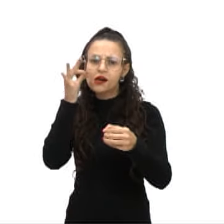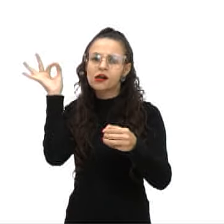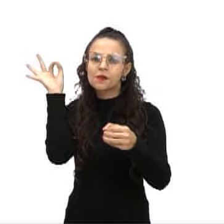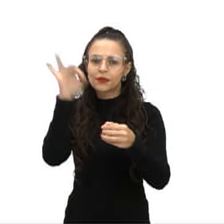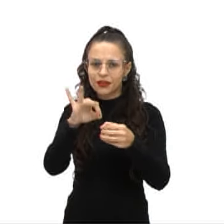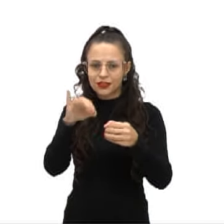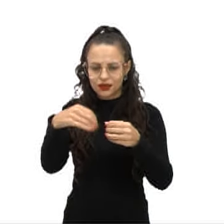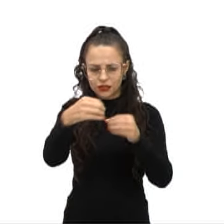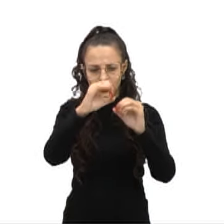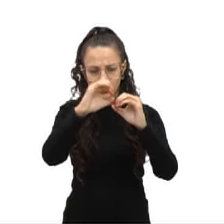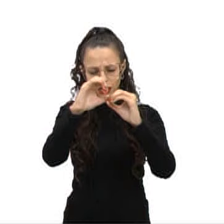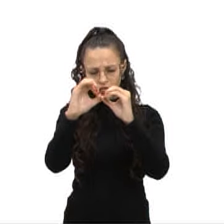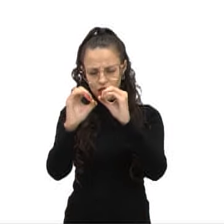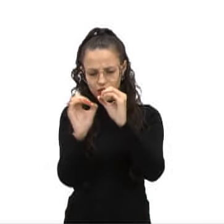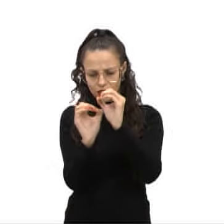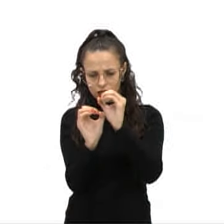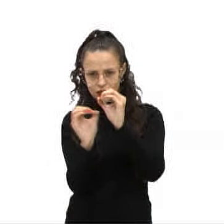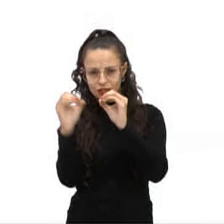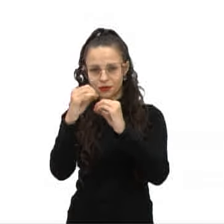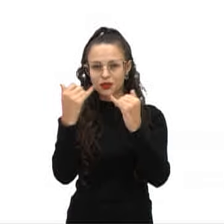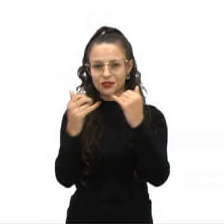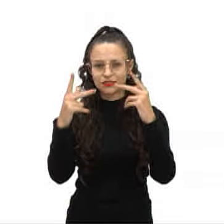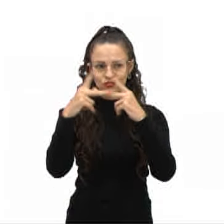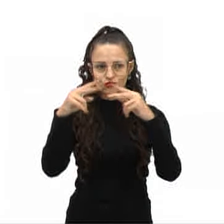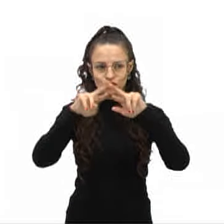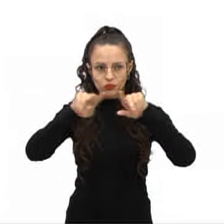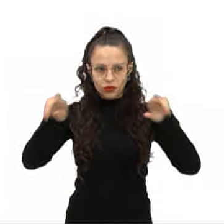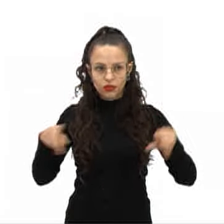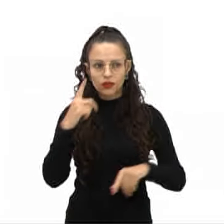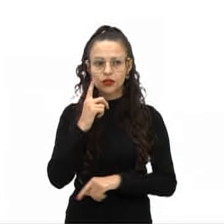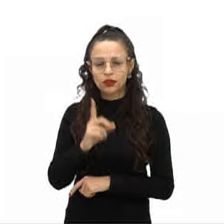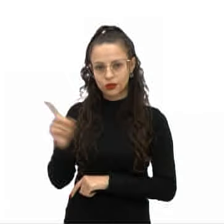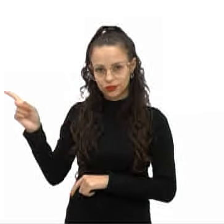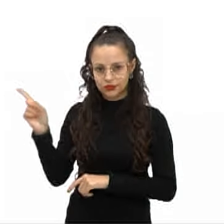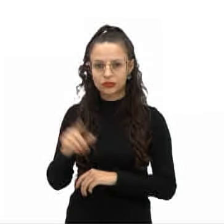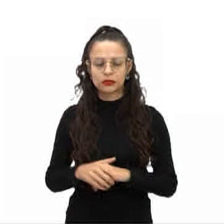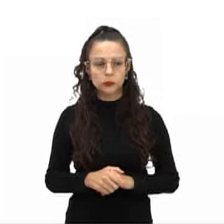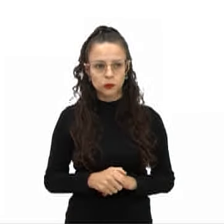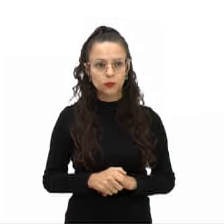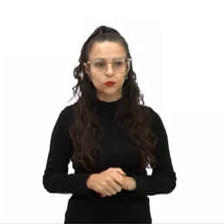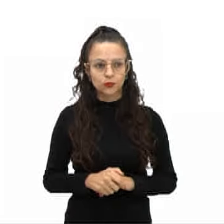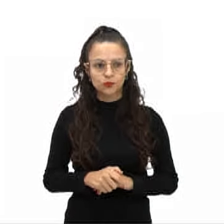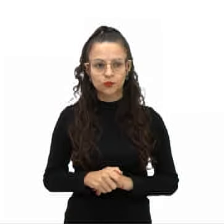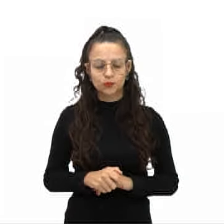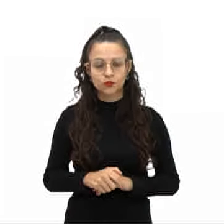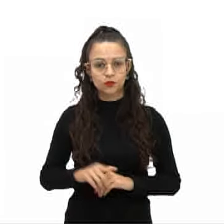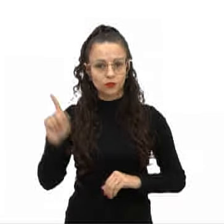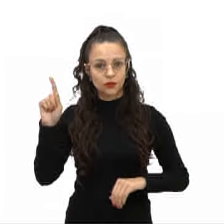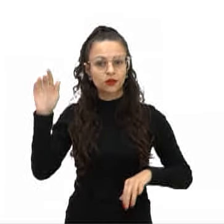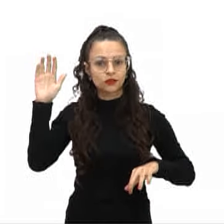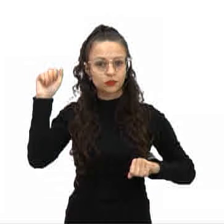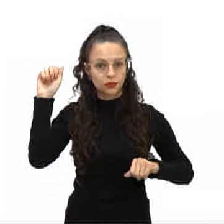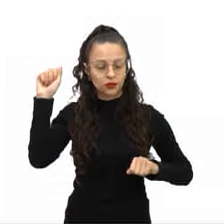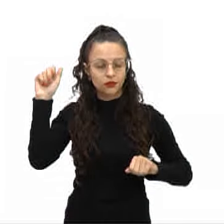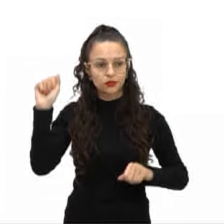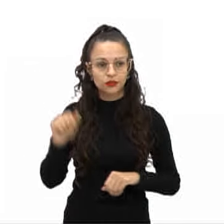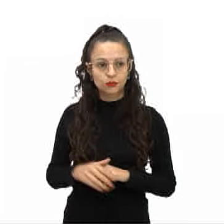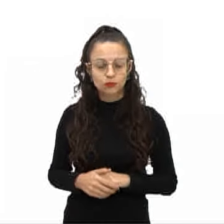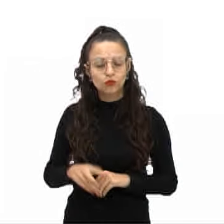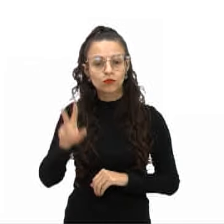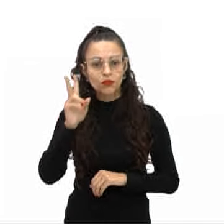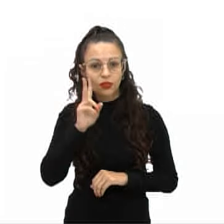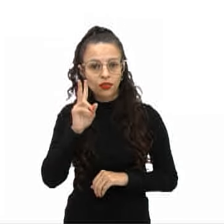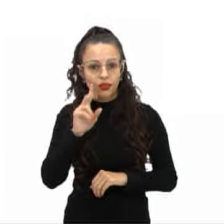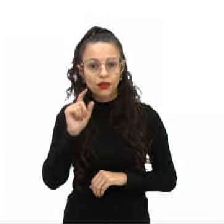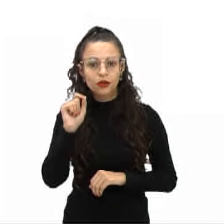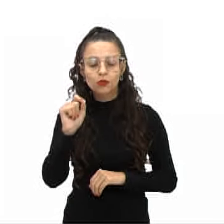lembra uma colmeia. Toda essa geometria dela, né? Olha lá, mais uma em Granada, na Espanha, tá? Vocês lembram que a parte